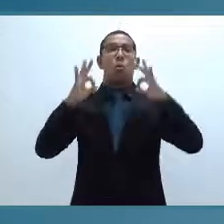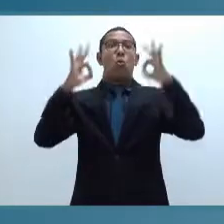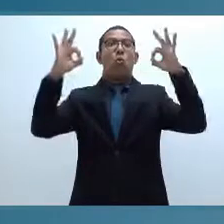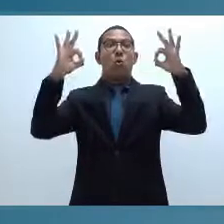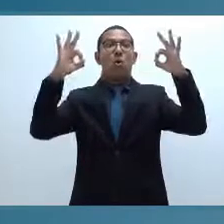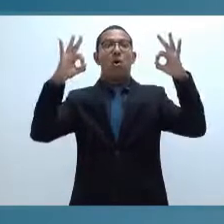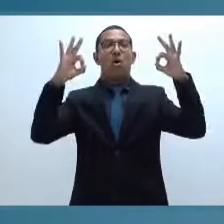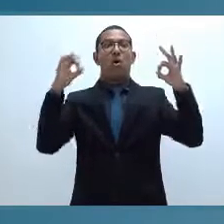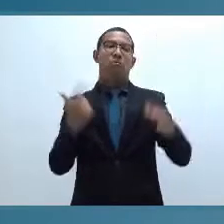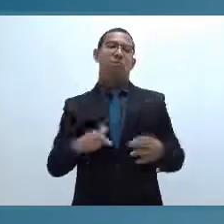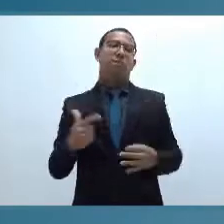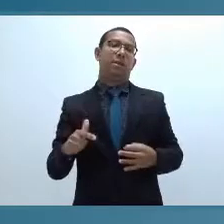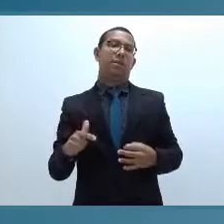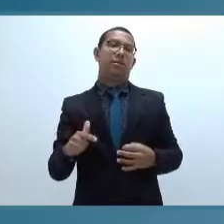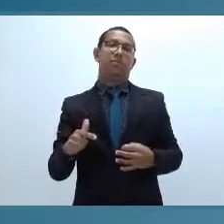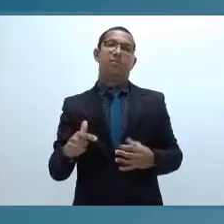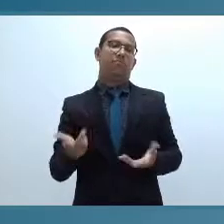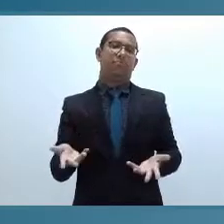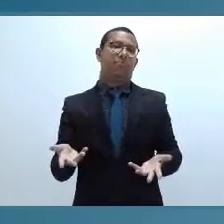da desembargadora